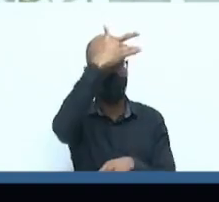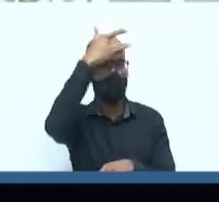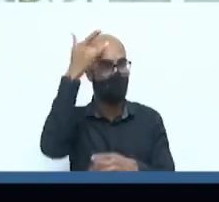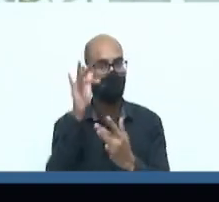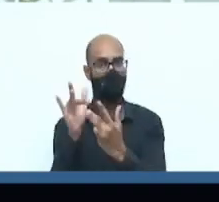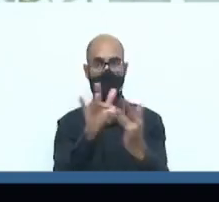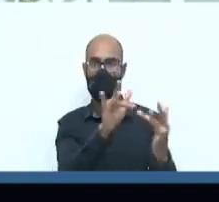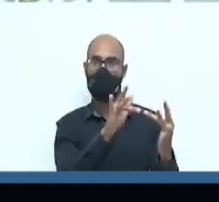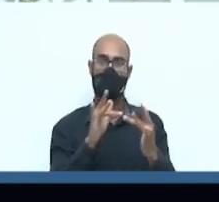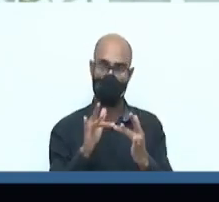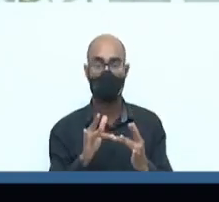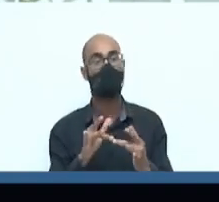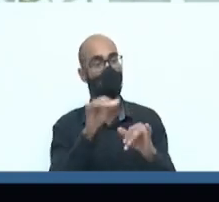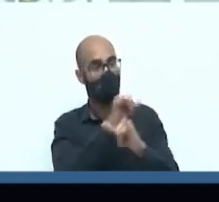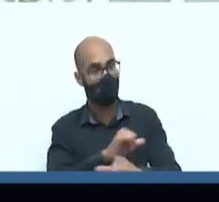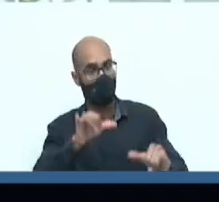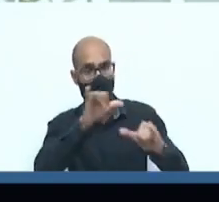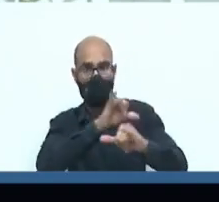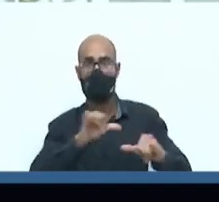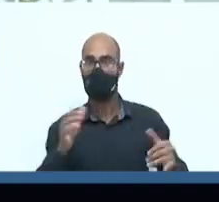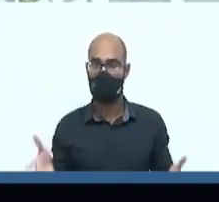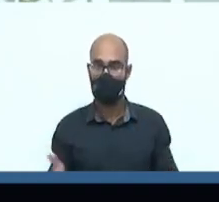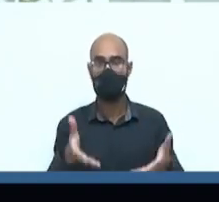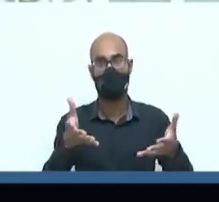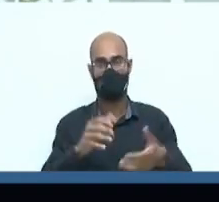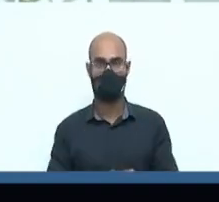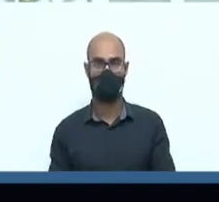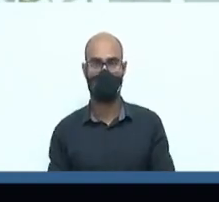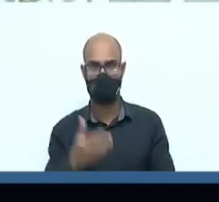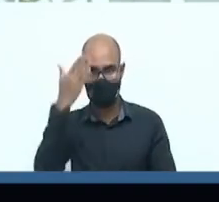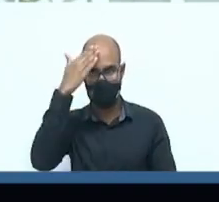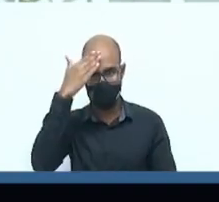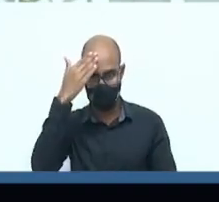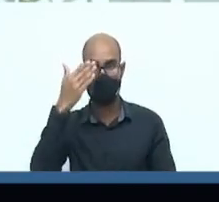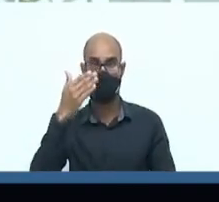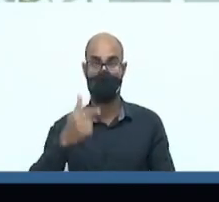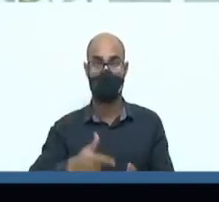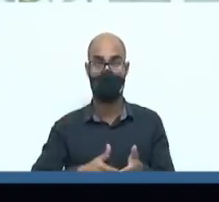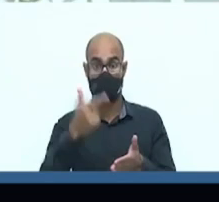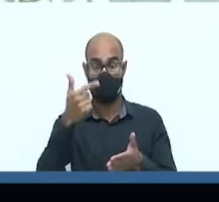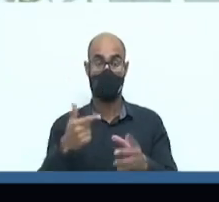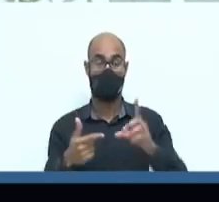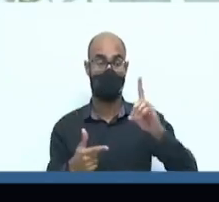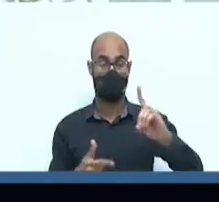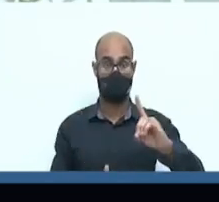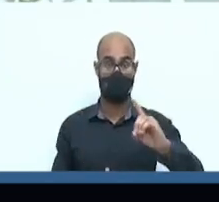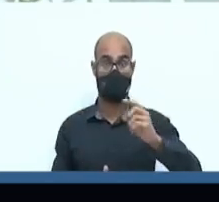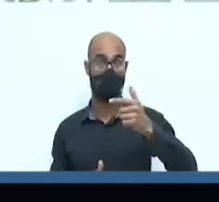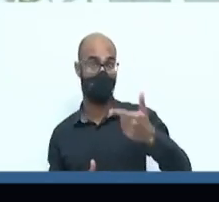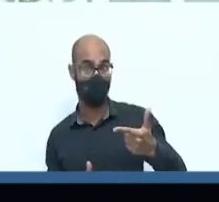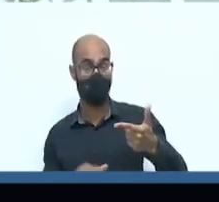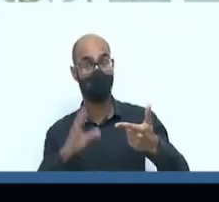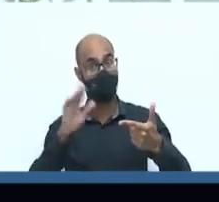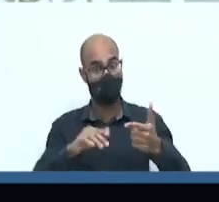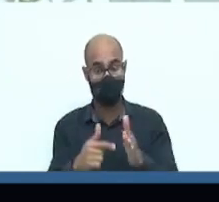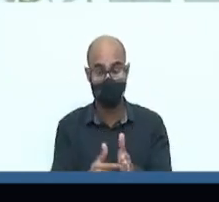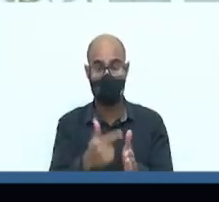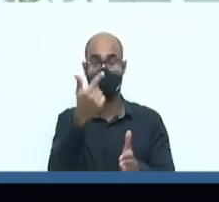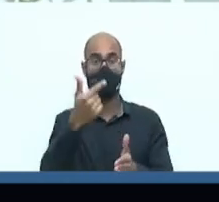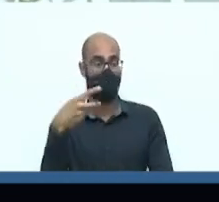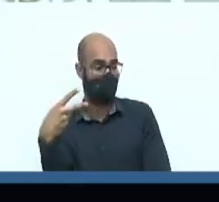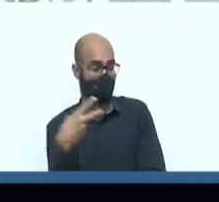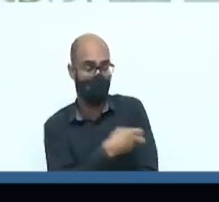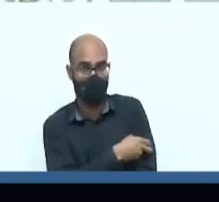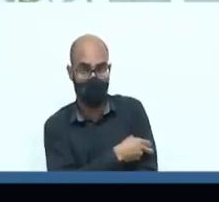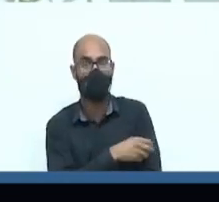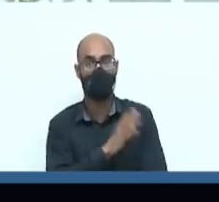principalmente para que a gente faça a chamada de 2 que a segunda dose para completar o ciclo vacinal naqueles que